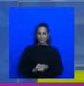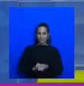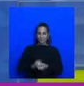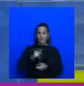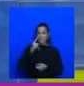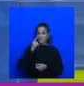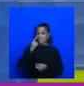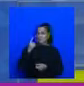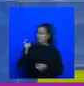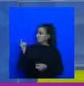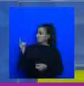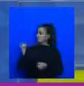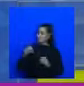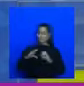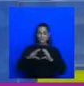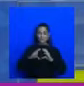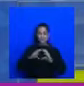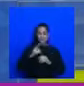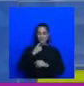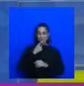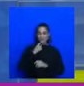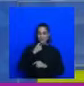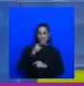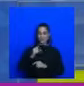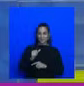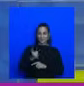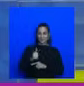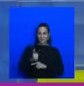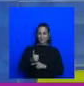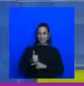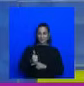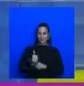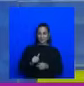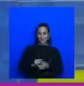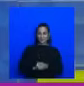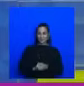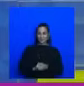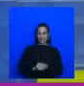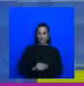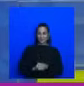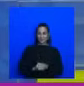Mais um número chegando, bola vermelha, número 11. Vermelha 11.